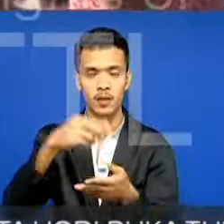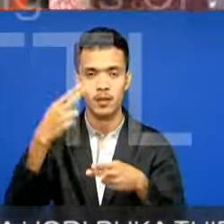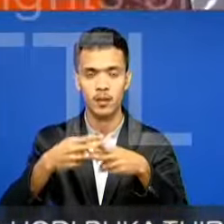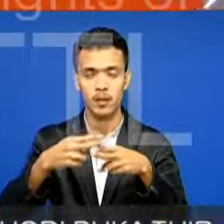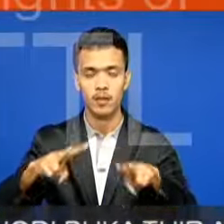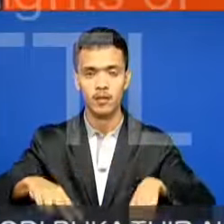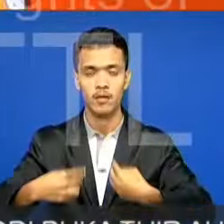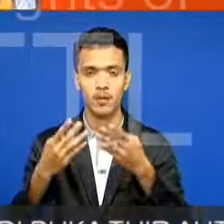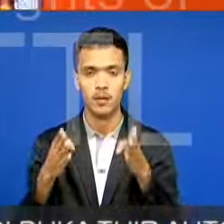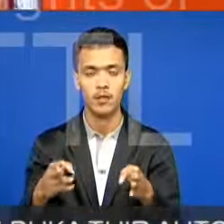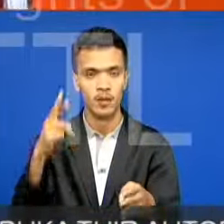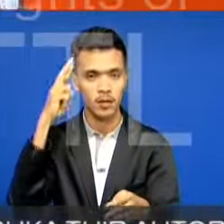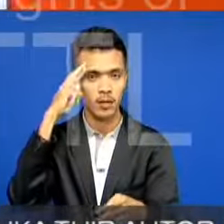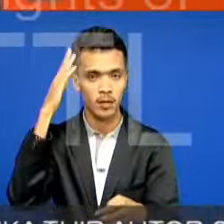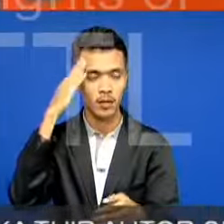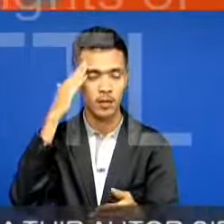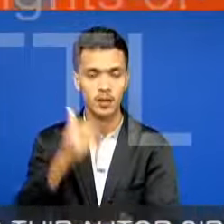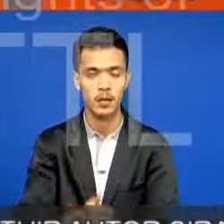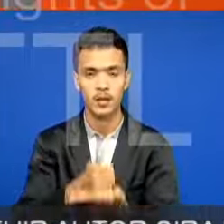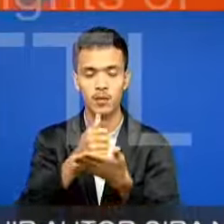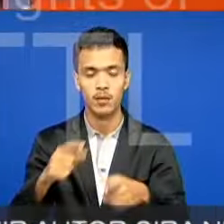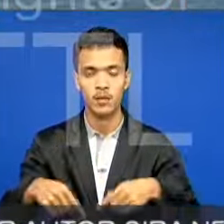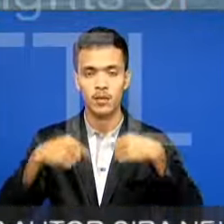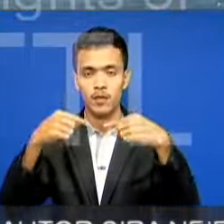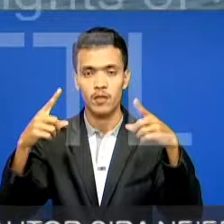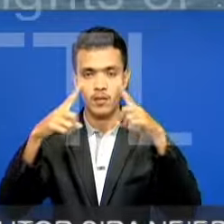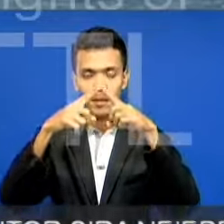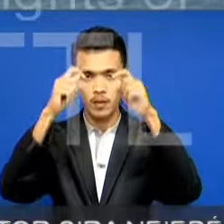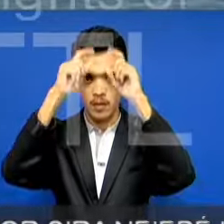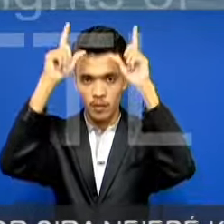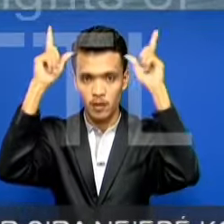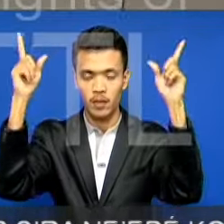rode reconhece contribuição. Nebe foba Timor-Leste durante a